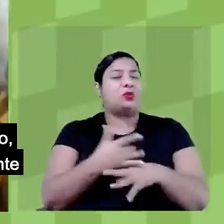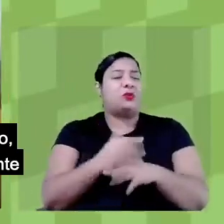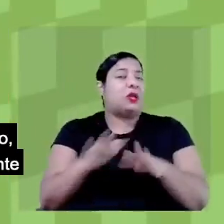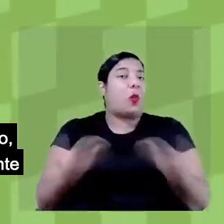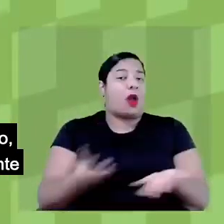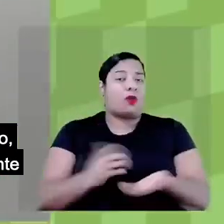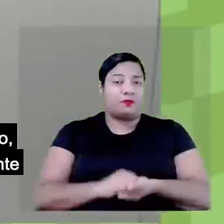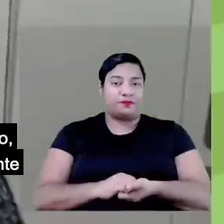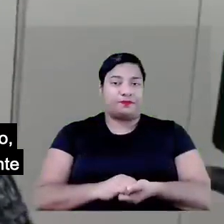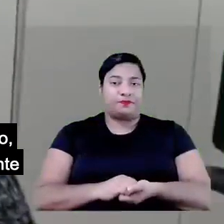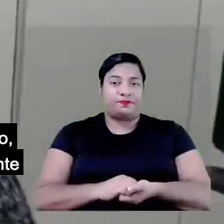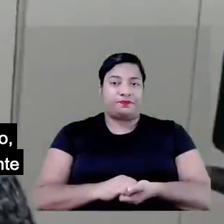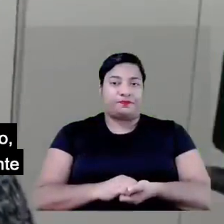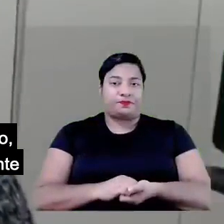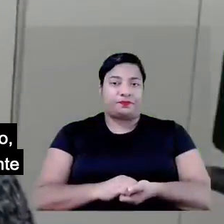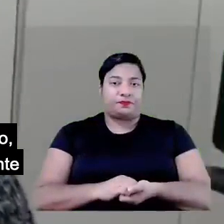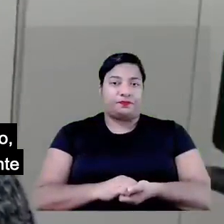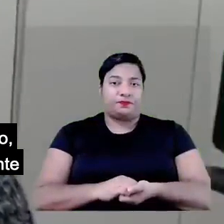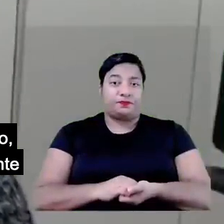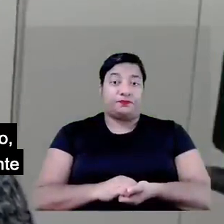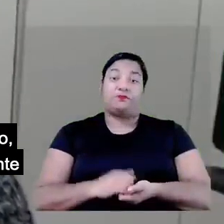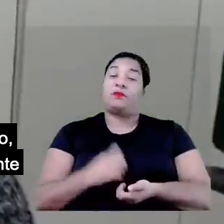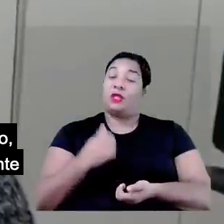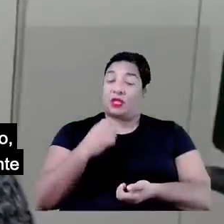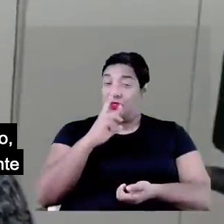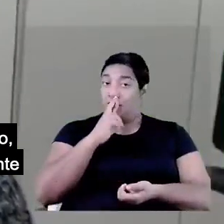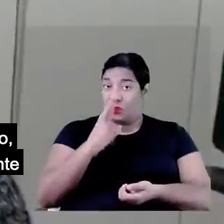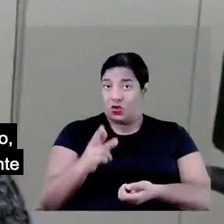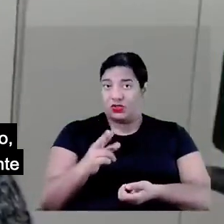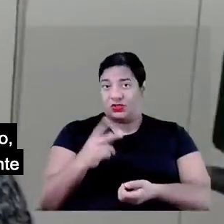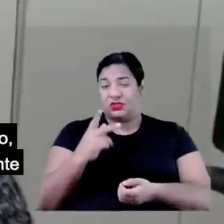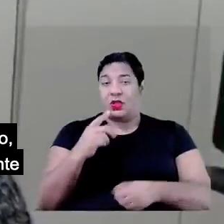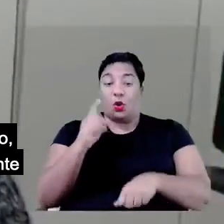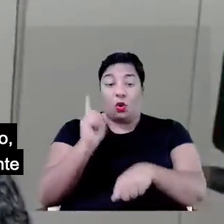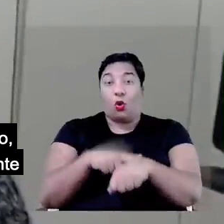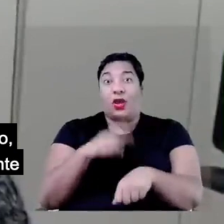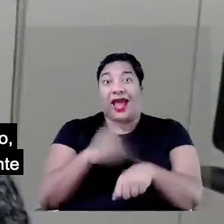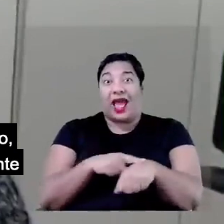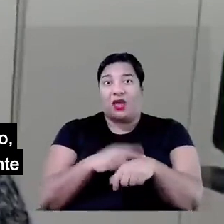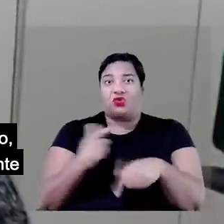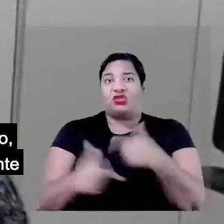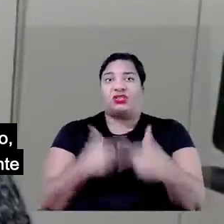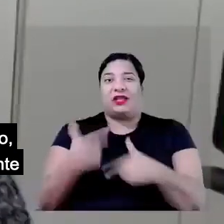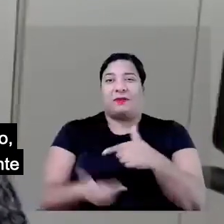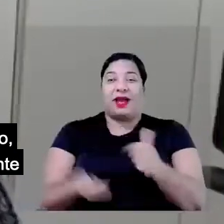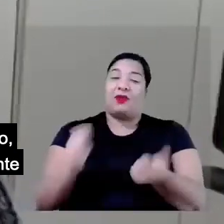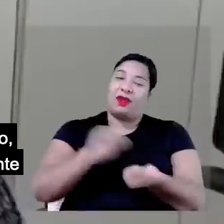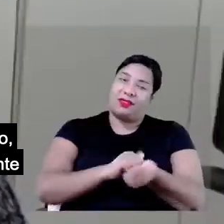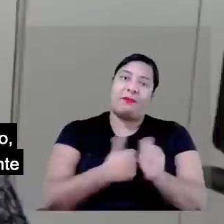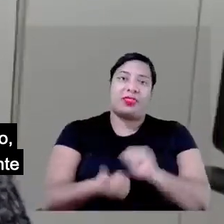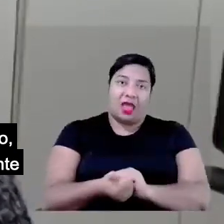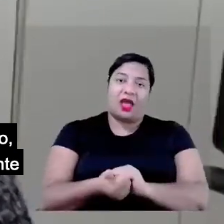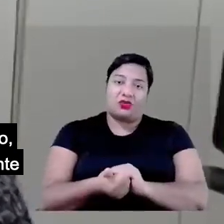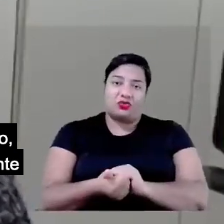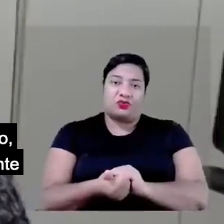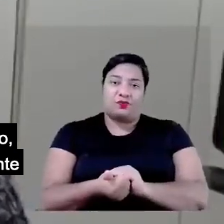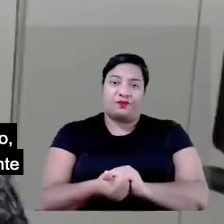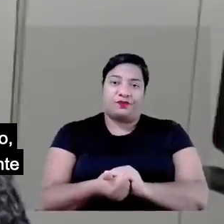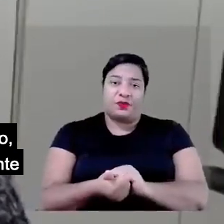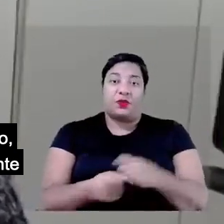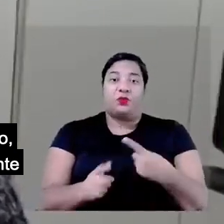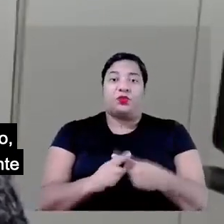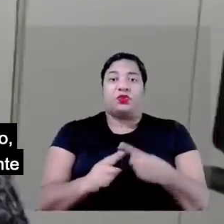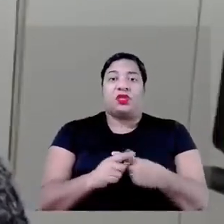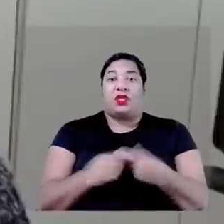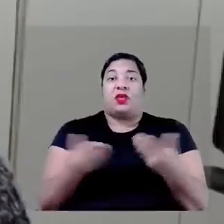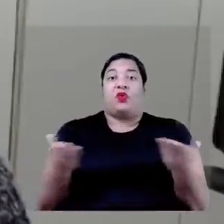Olha, eu acredito que Denise Cavalcante, secretária de Infraestrutura e Meio Ambiente do Estado de São Paulo. Então, a gente vive numa sociedade